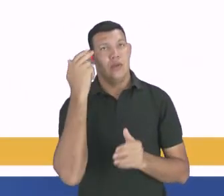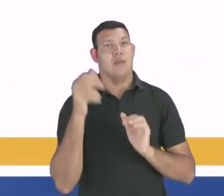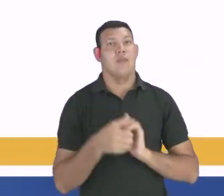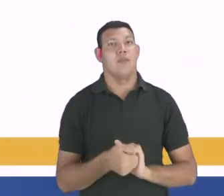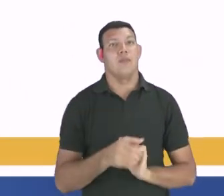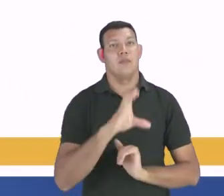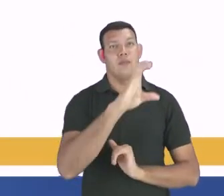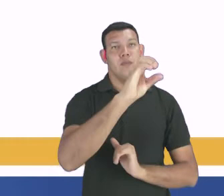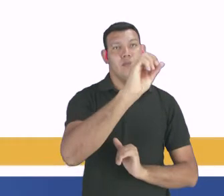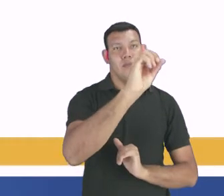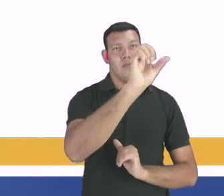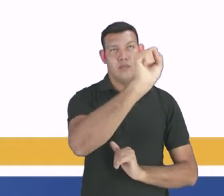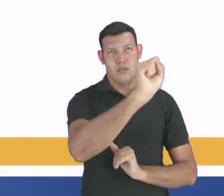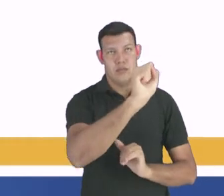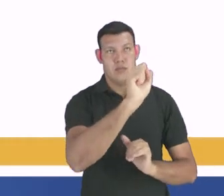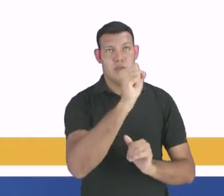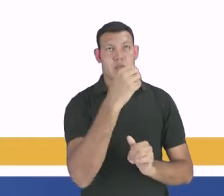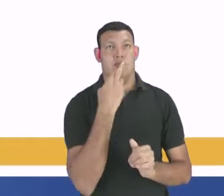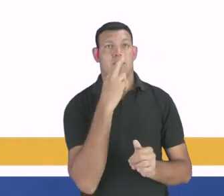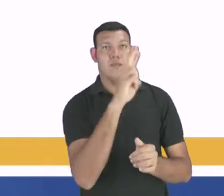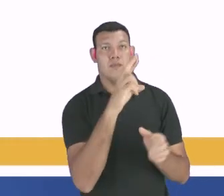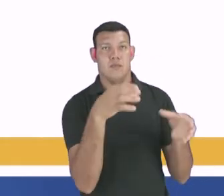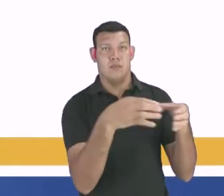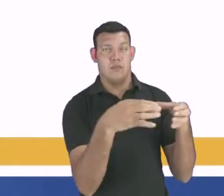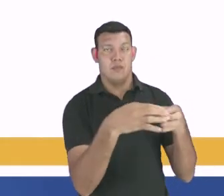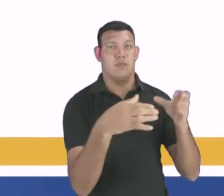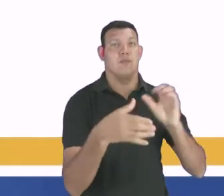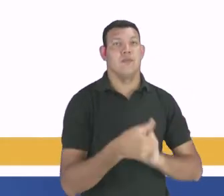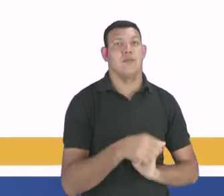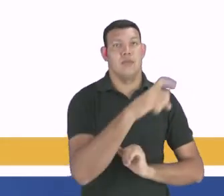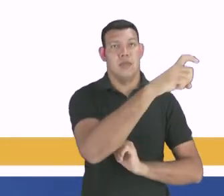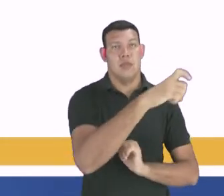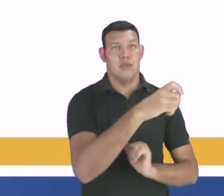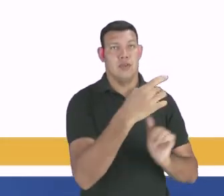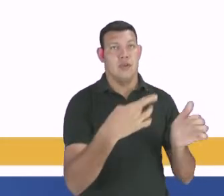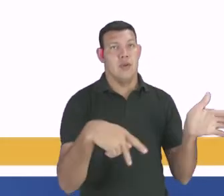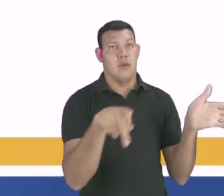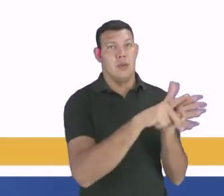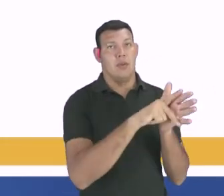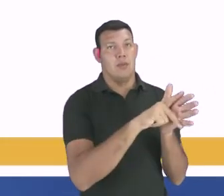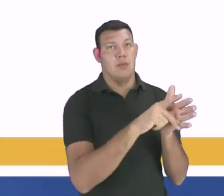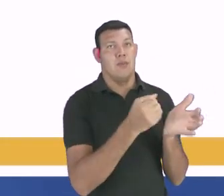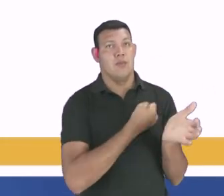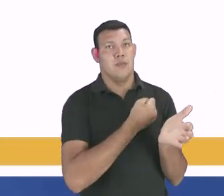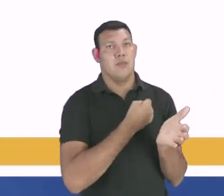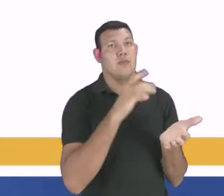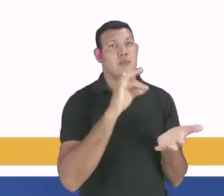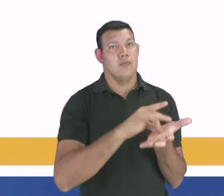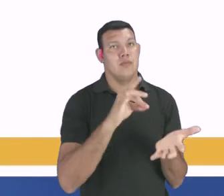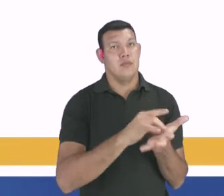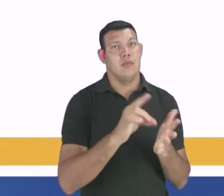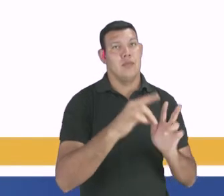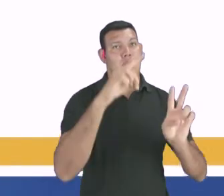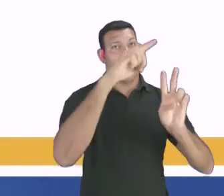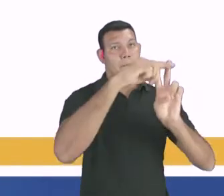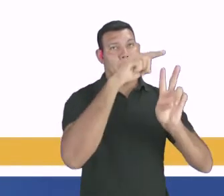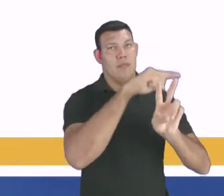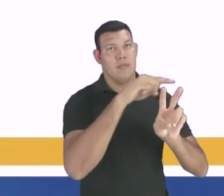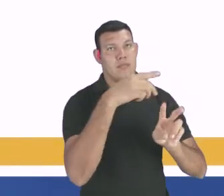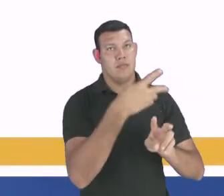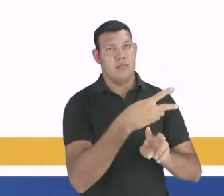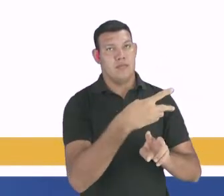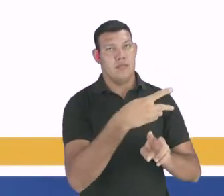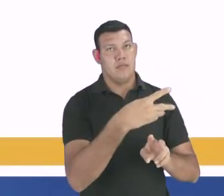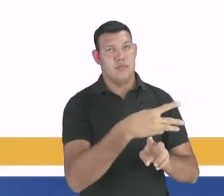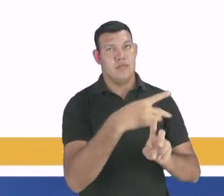Quando x pertencer aos reais, o x sobre 3 mais 2kπ é menor que x e menor que